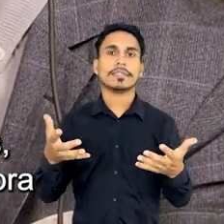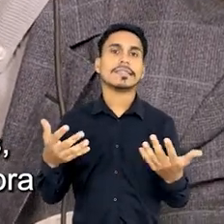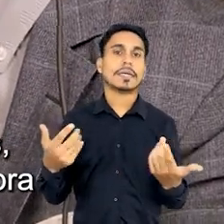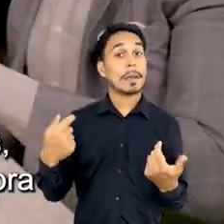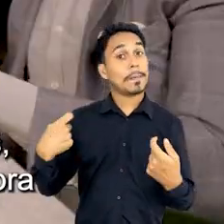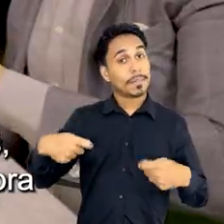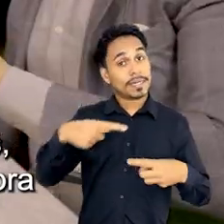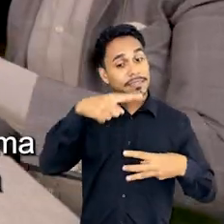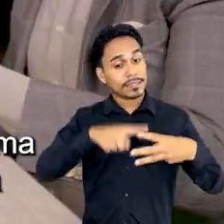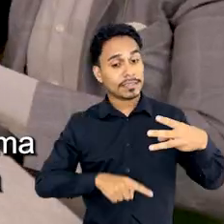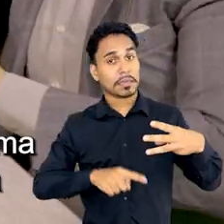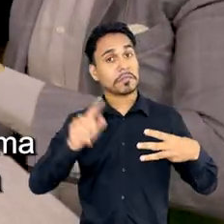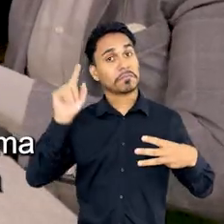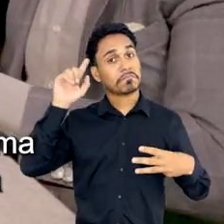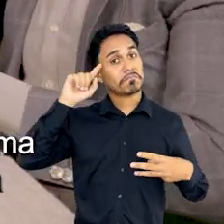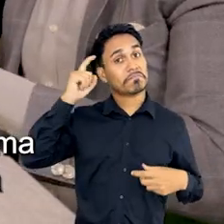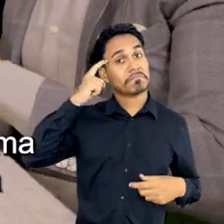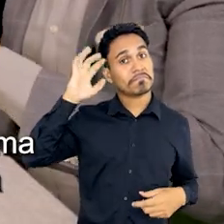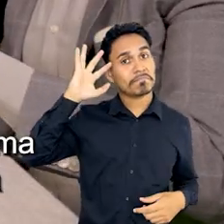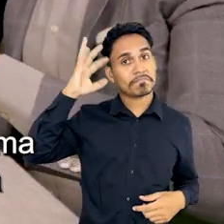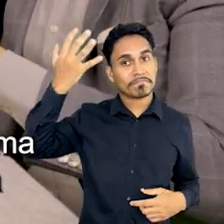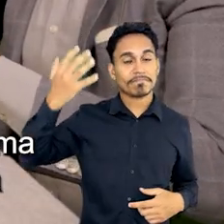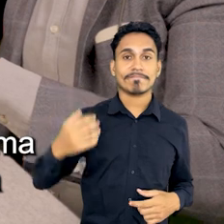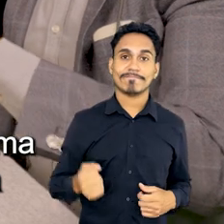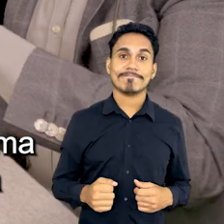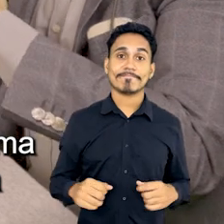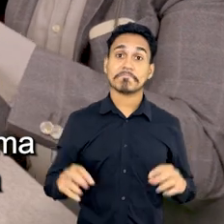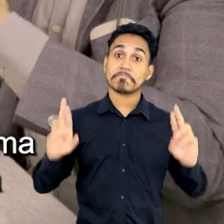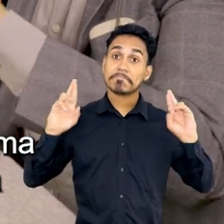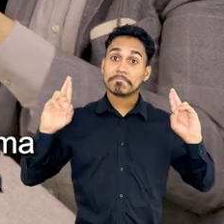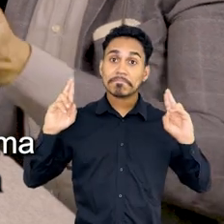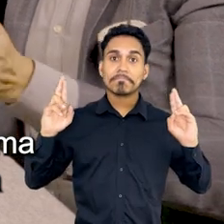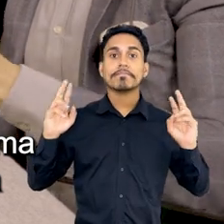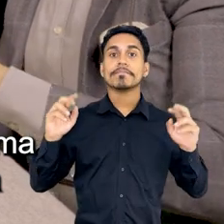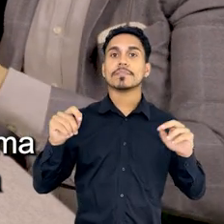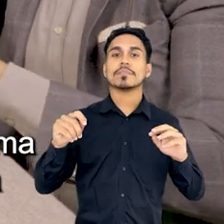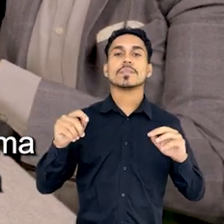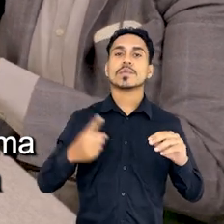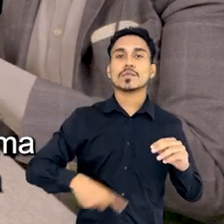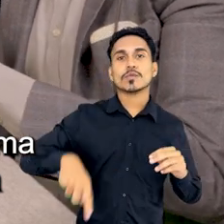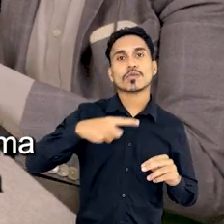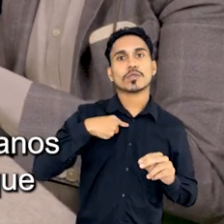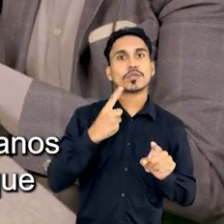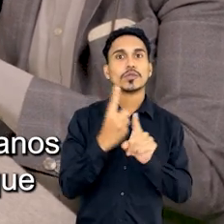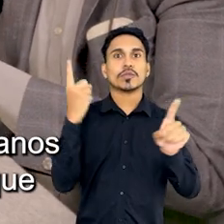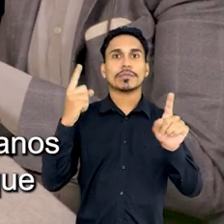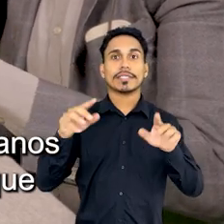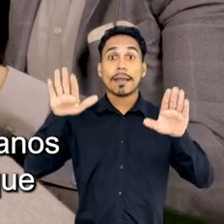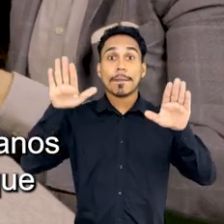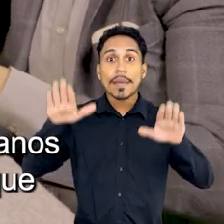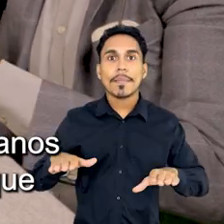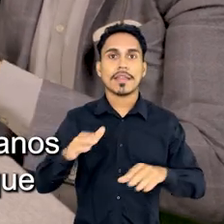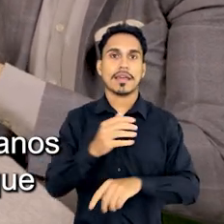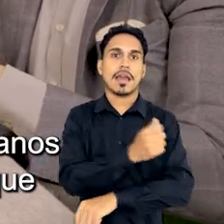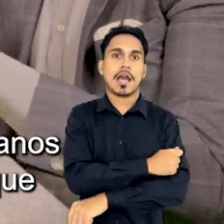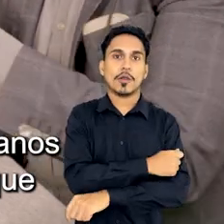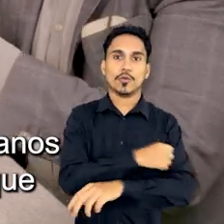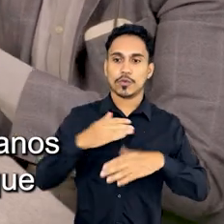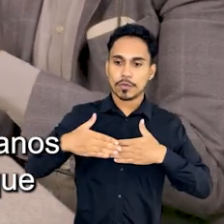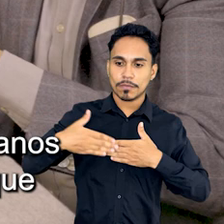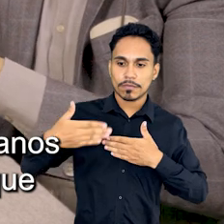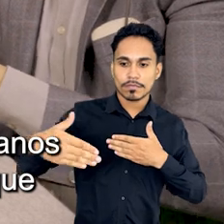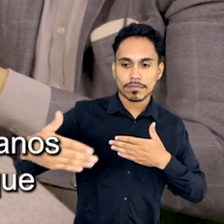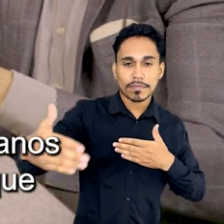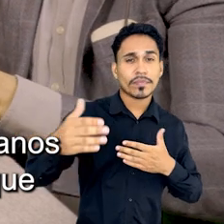então eu acho que essas são as chaves pra gente perguntar para ter esse diagnóstico é uma perspectiva de leitura do que é a permanência num numa questão temporal né